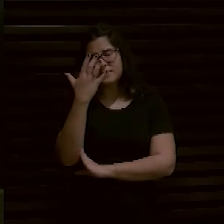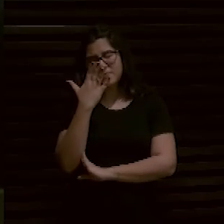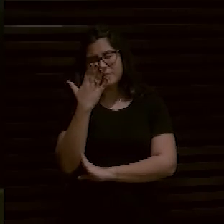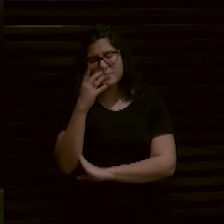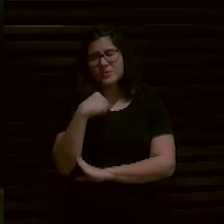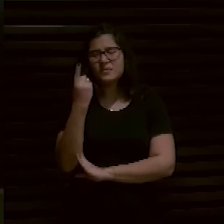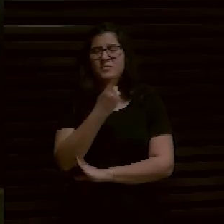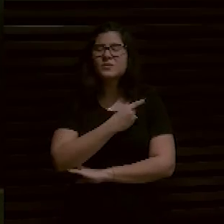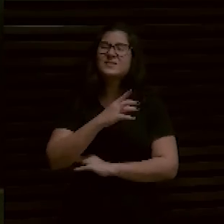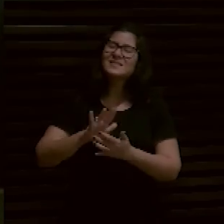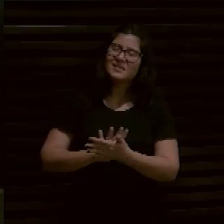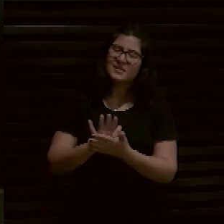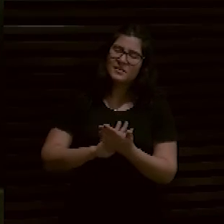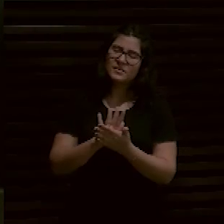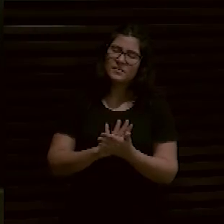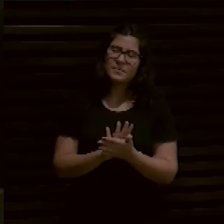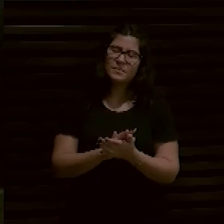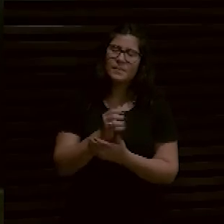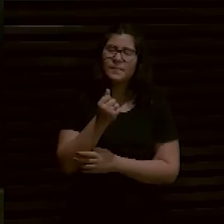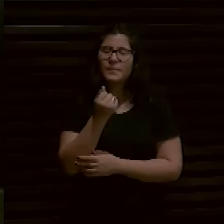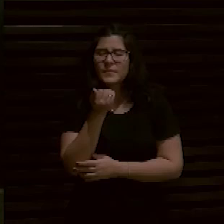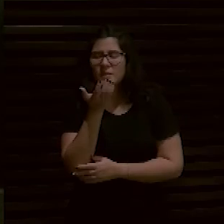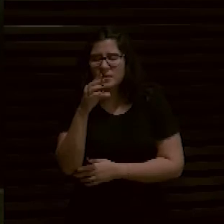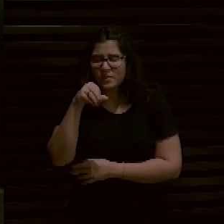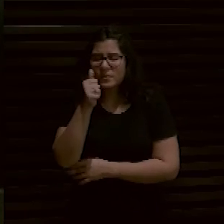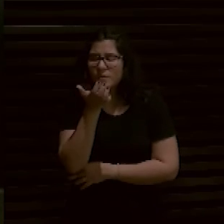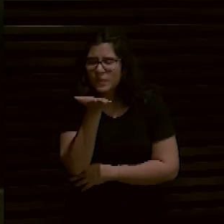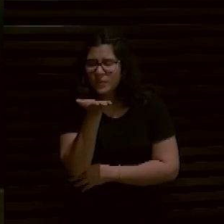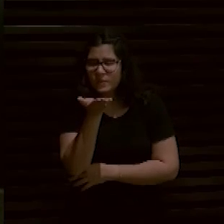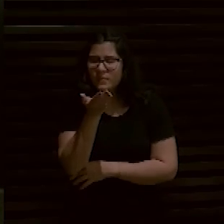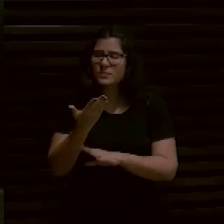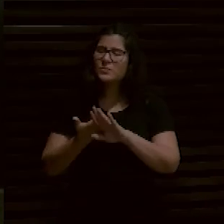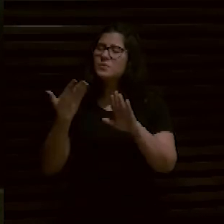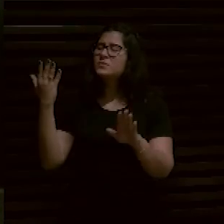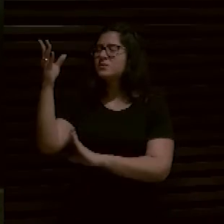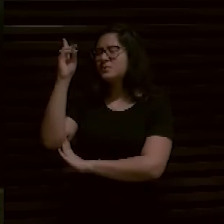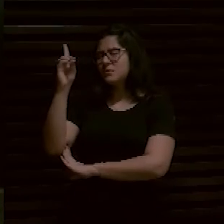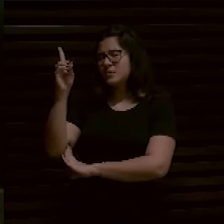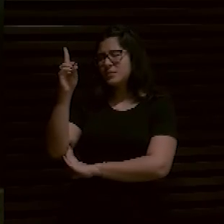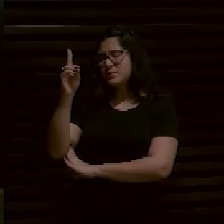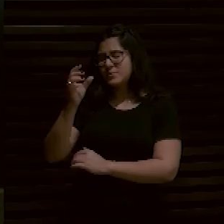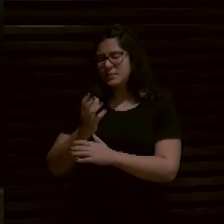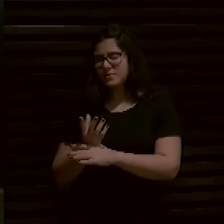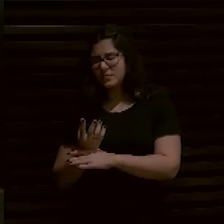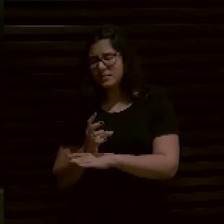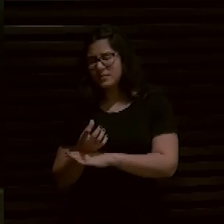não somos nada, pó, e longe de Ti, Senhor, arbusto